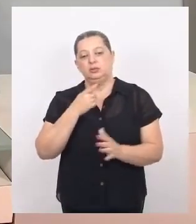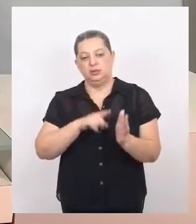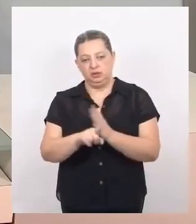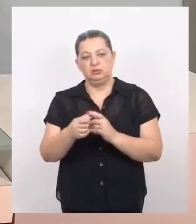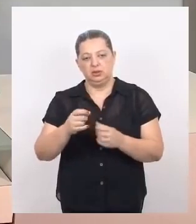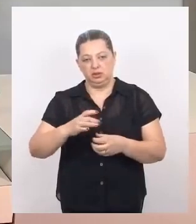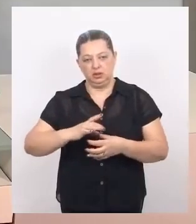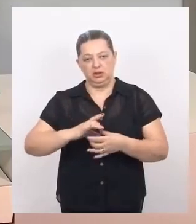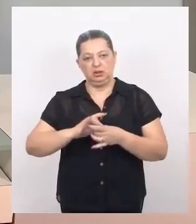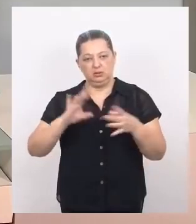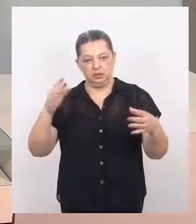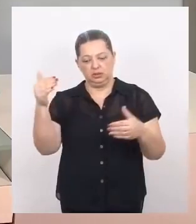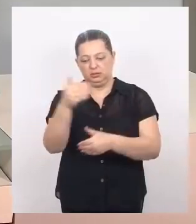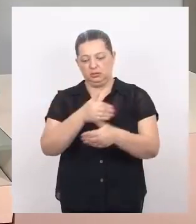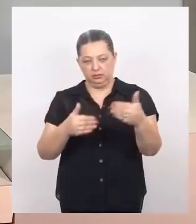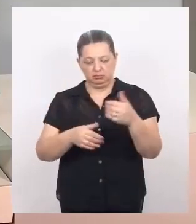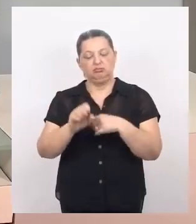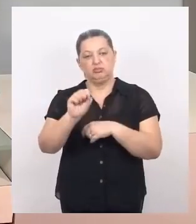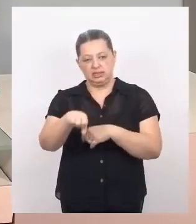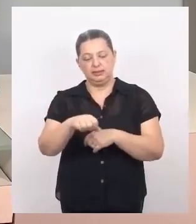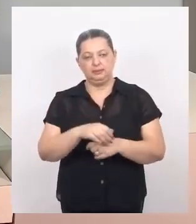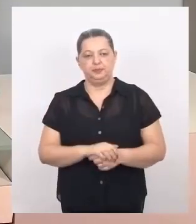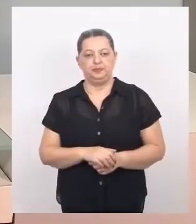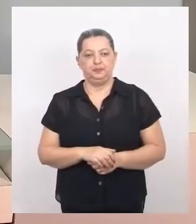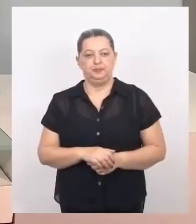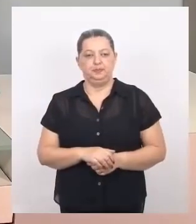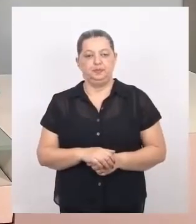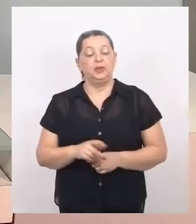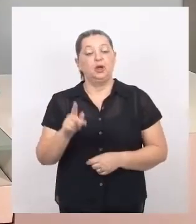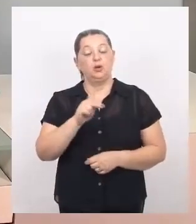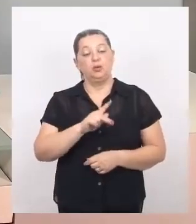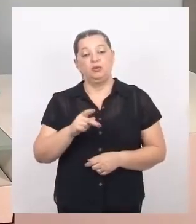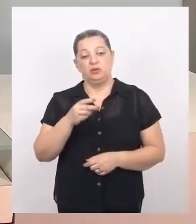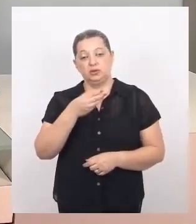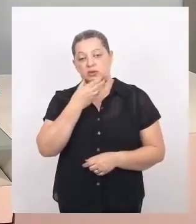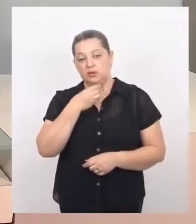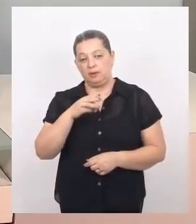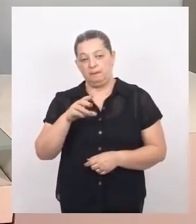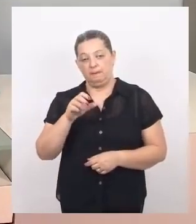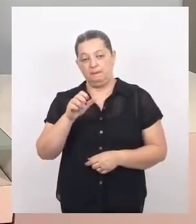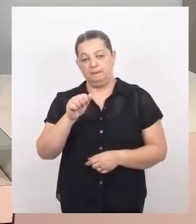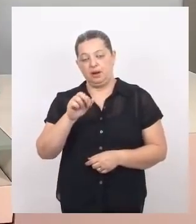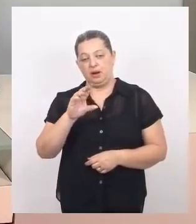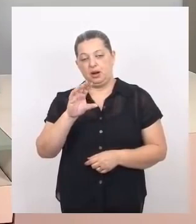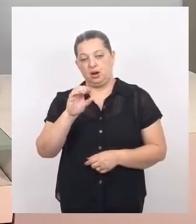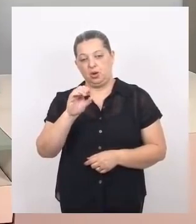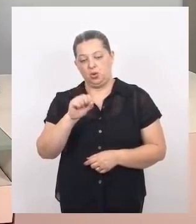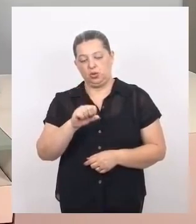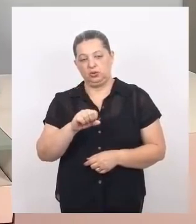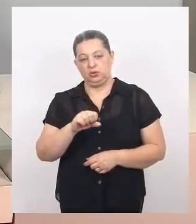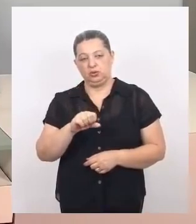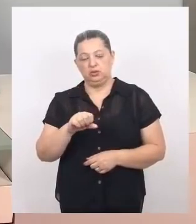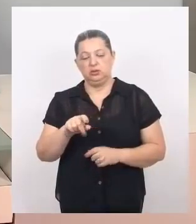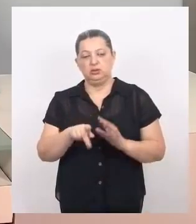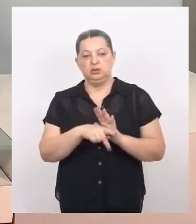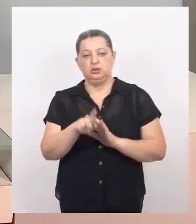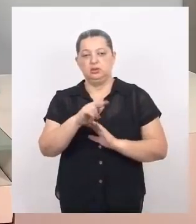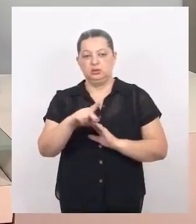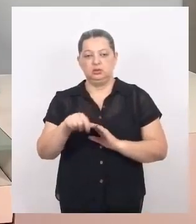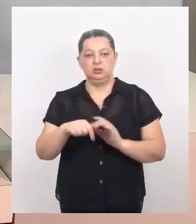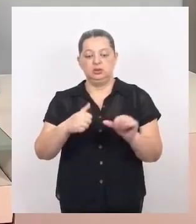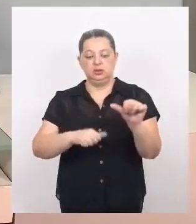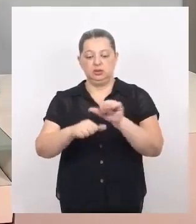esse tutorial. Vamos sim. E o professor Marcos pergunta: o docente que estão em escolas que vão se tornar